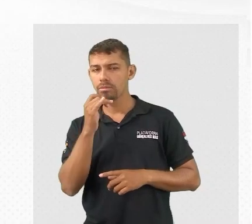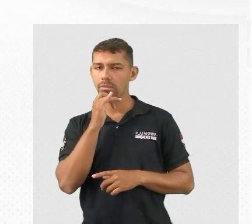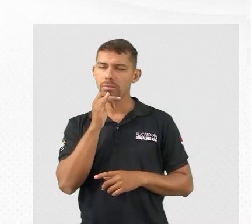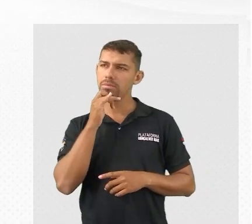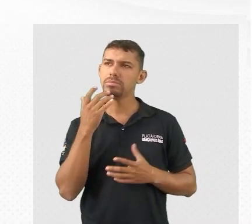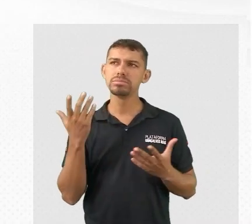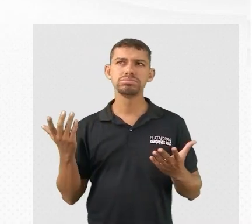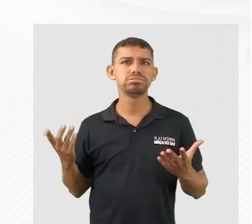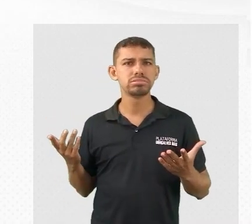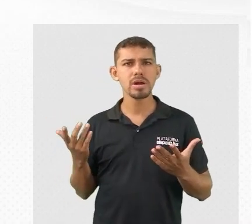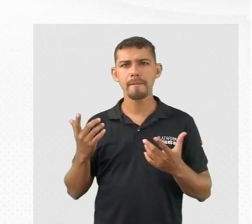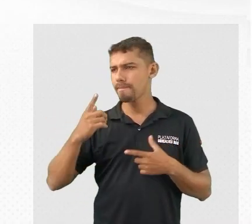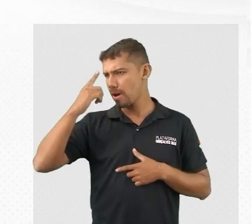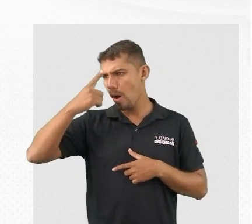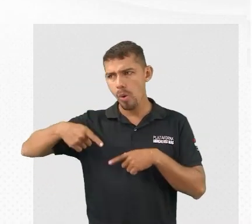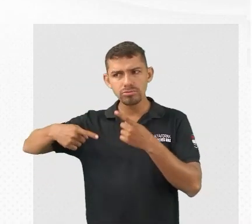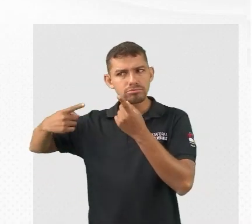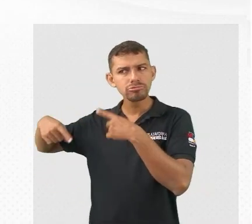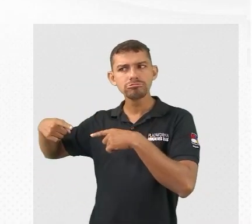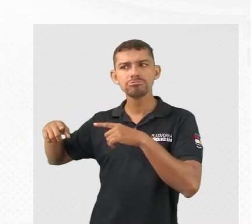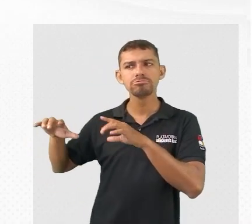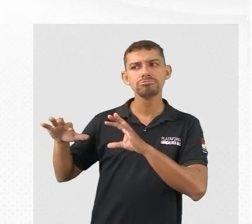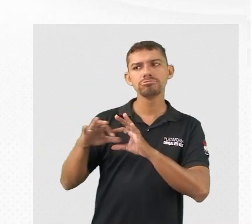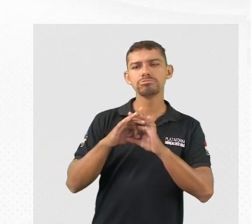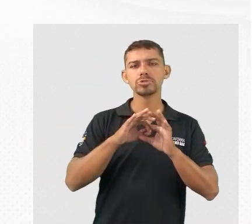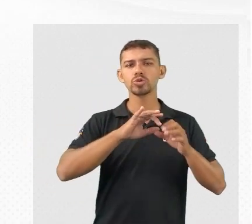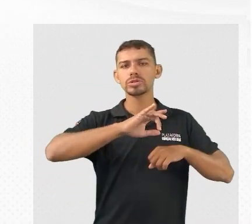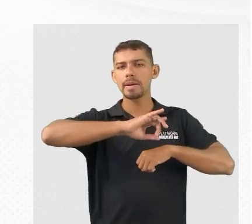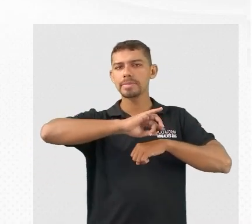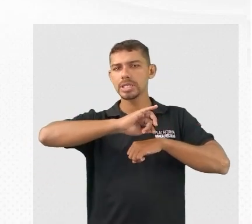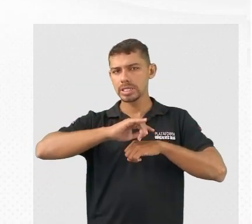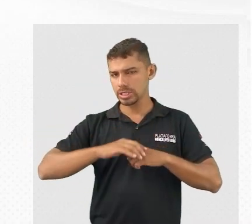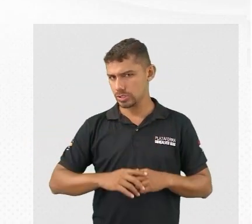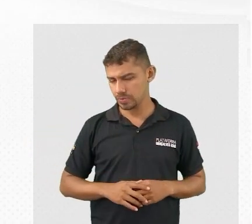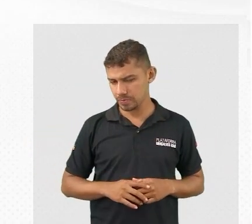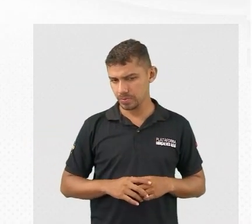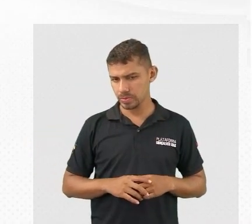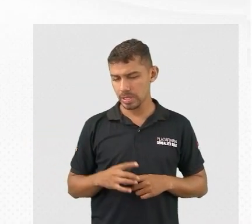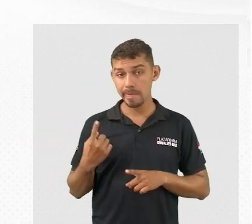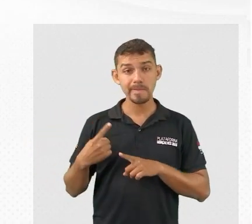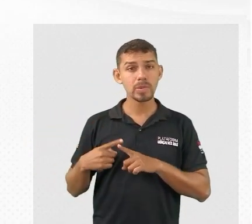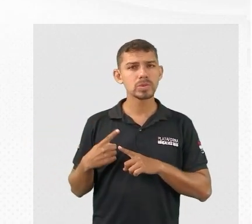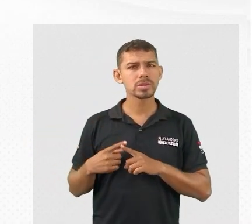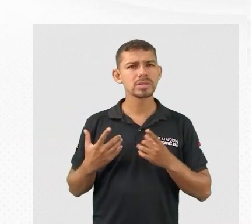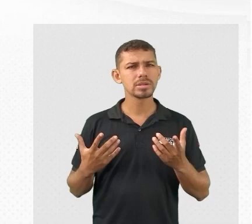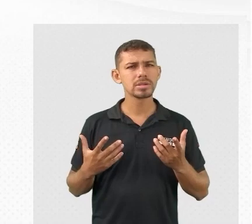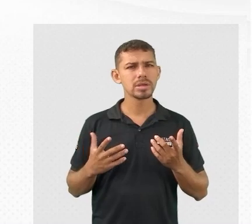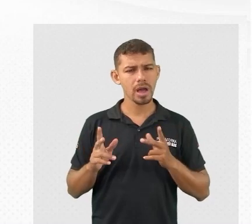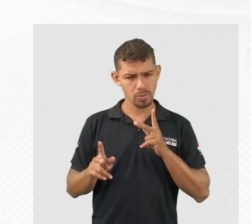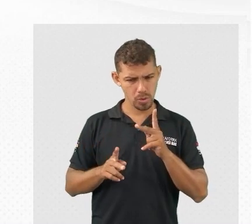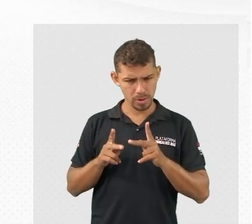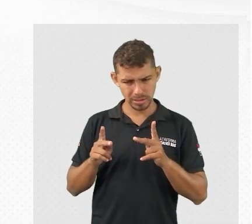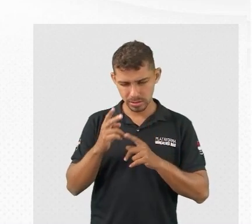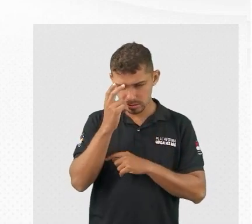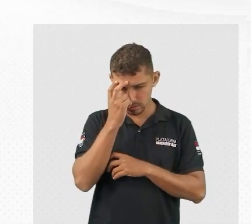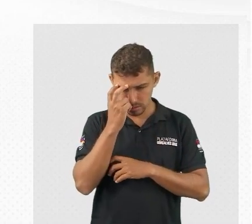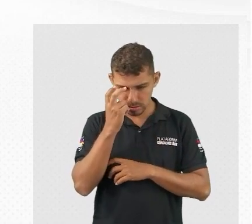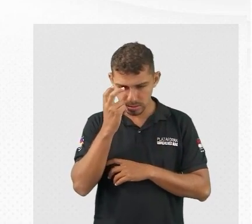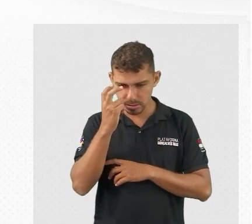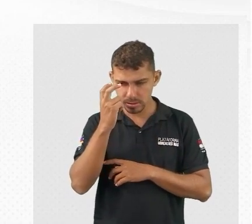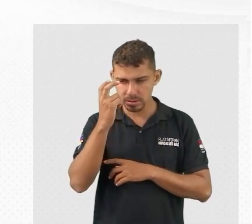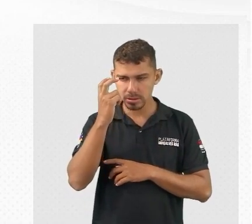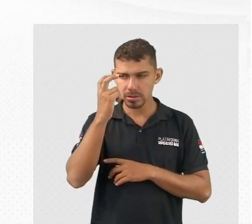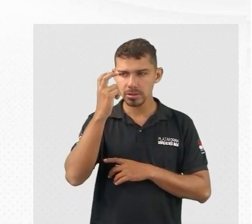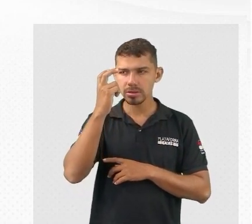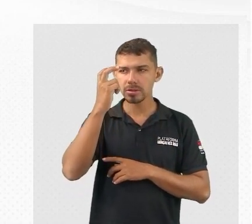digamos, para a ordem política que está alinhada com o capitalismo. Por quê? Porque uma população que amadurece intelectualmente, ela